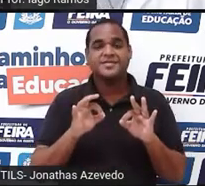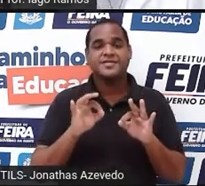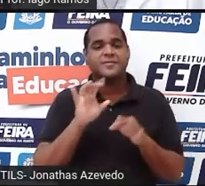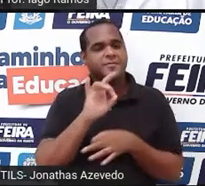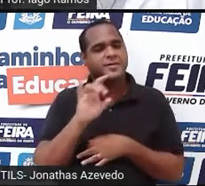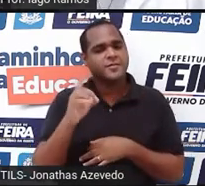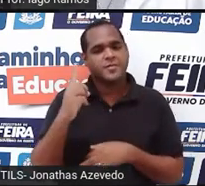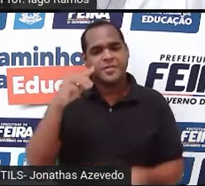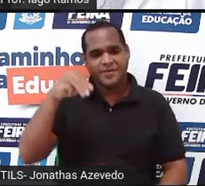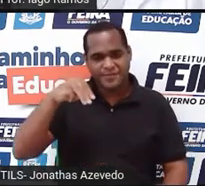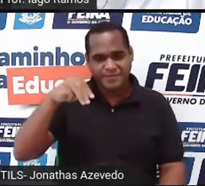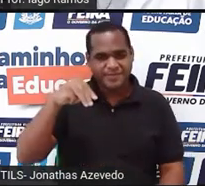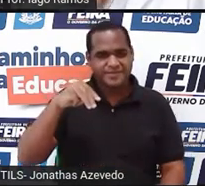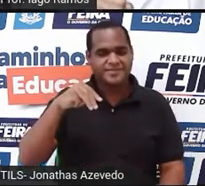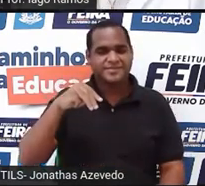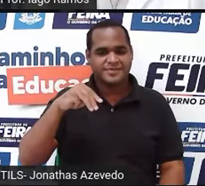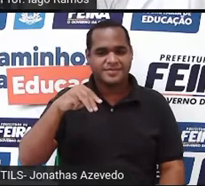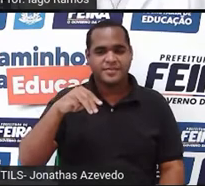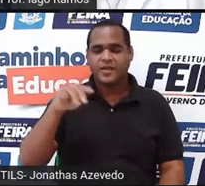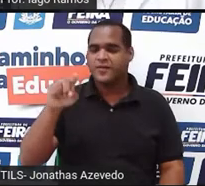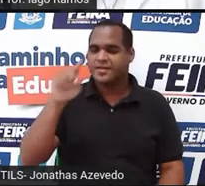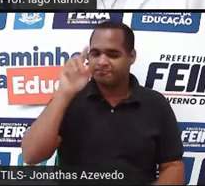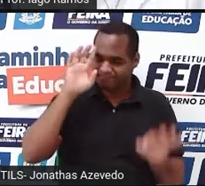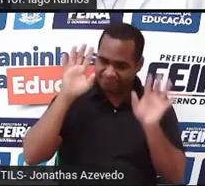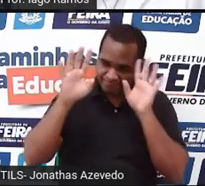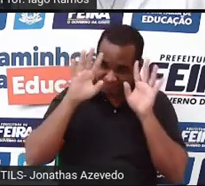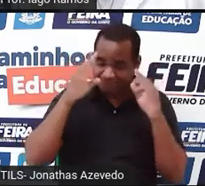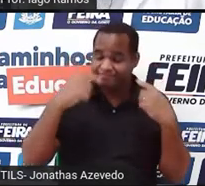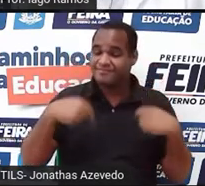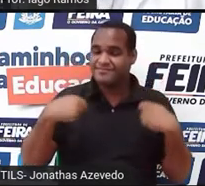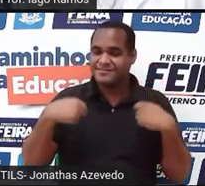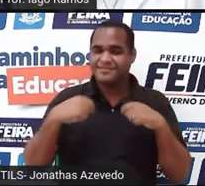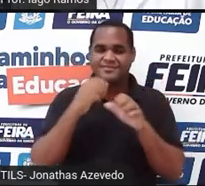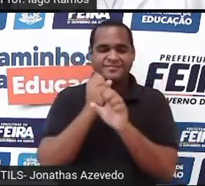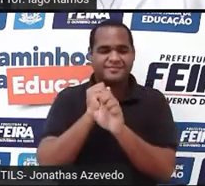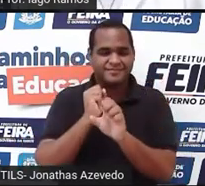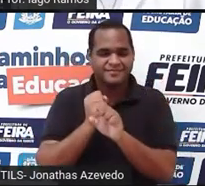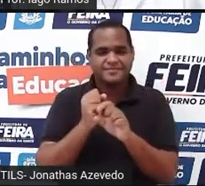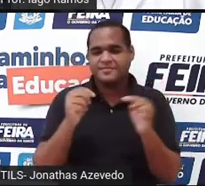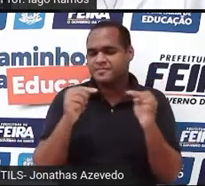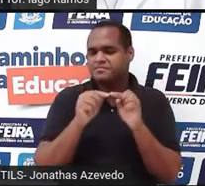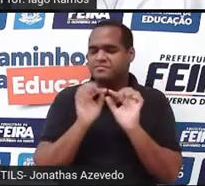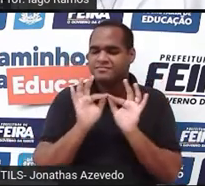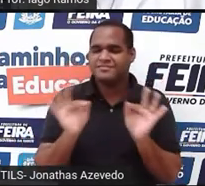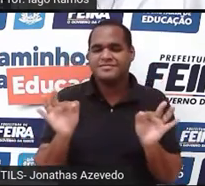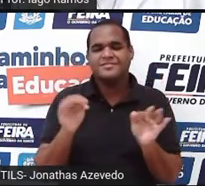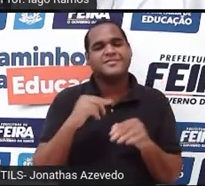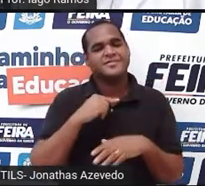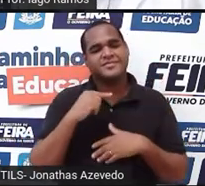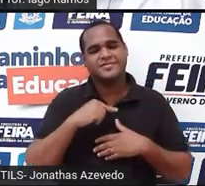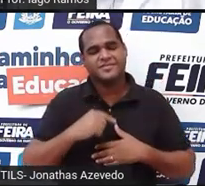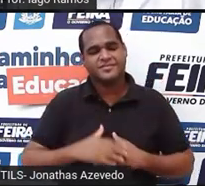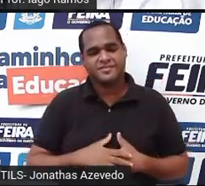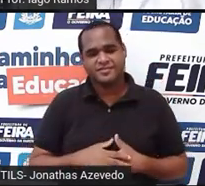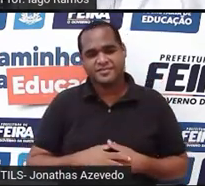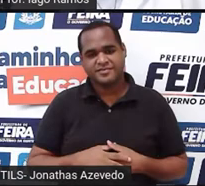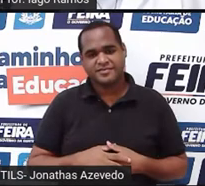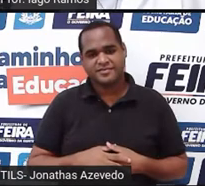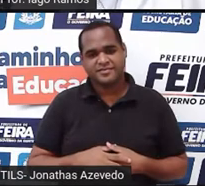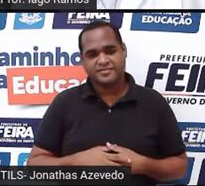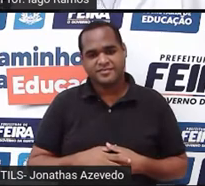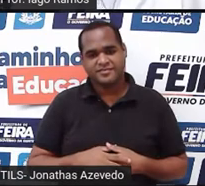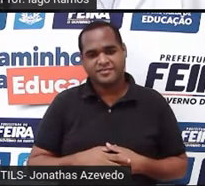um minuto porque você precisa fazer um cálculo Zinho aí apesar de ser um cálculo simples tá bom